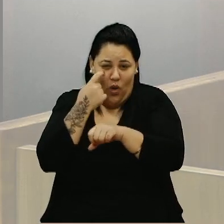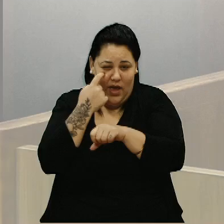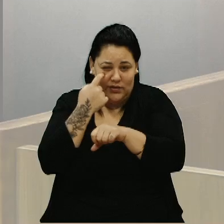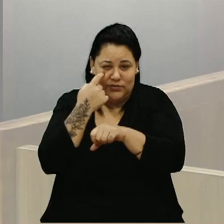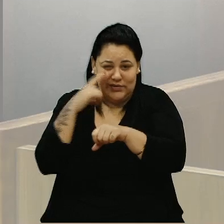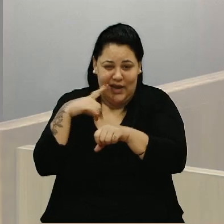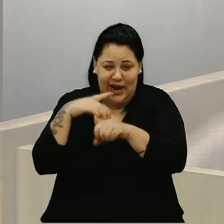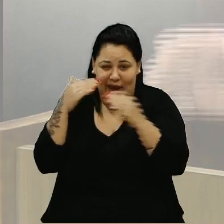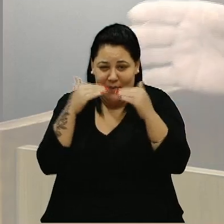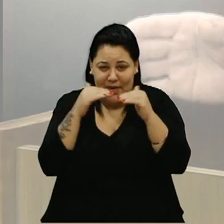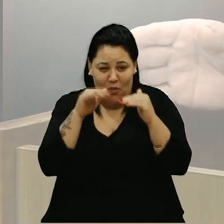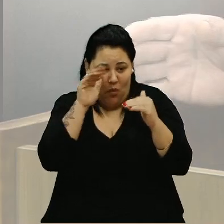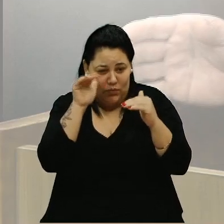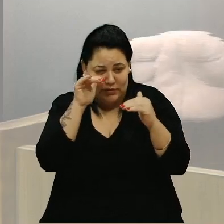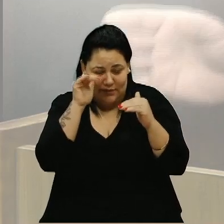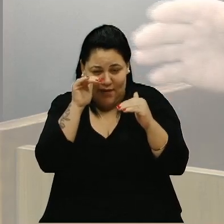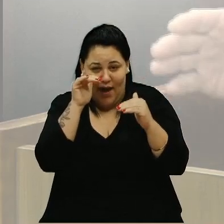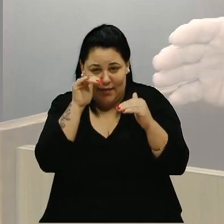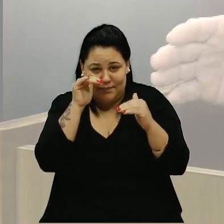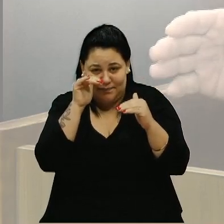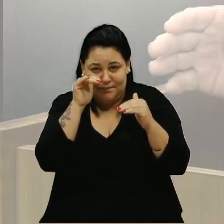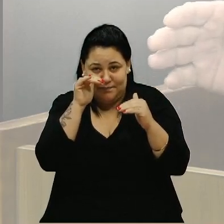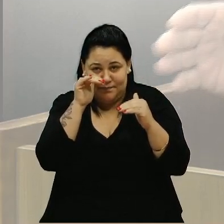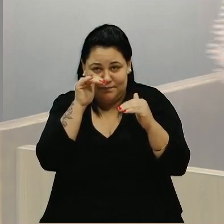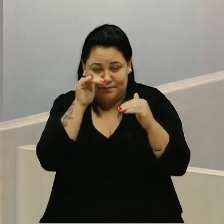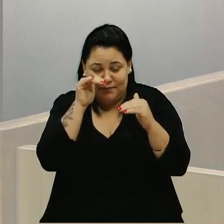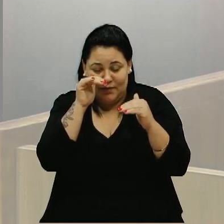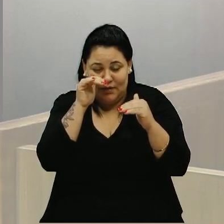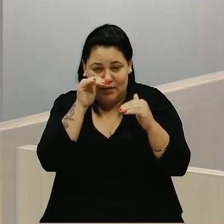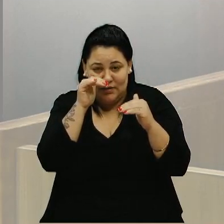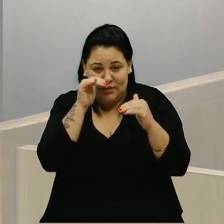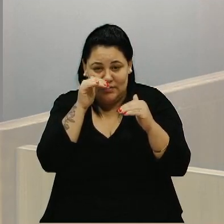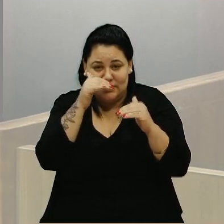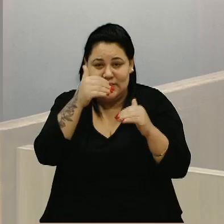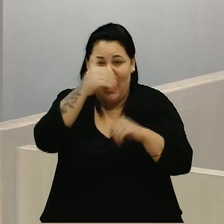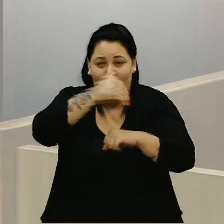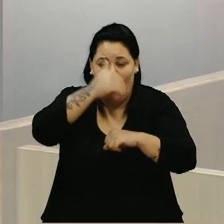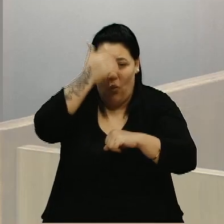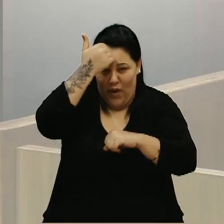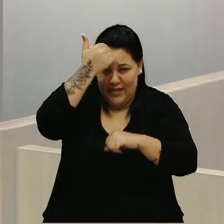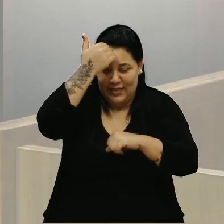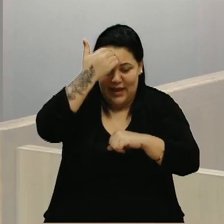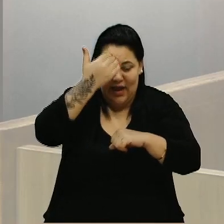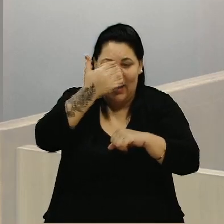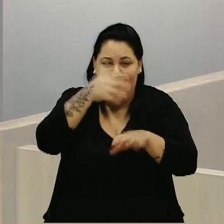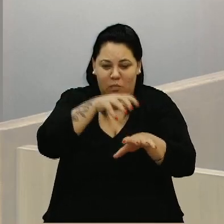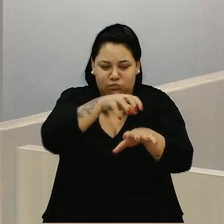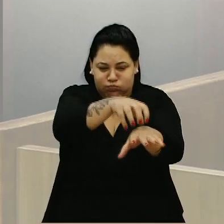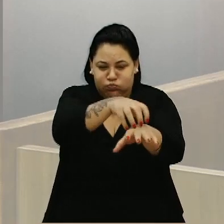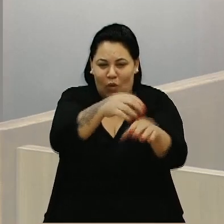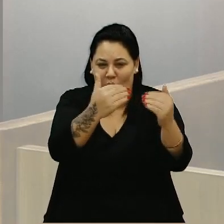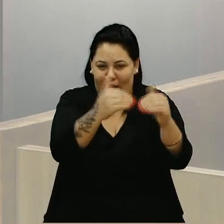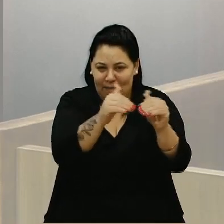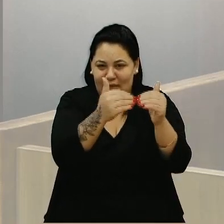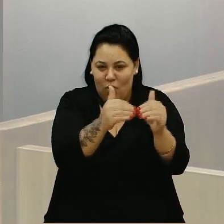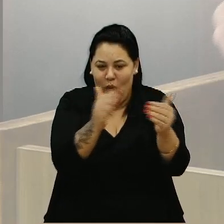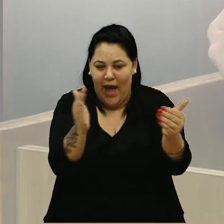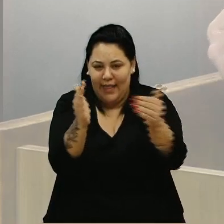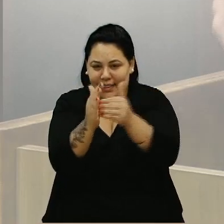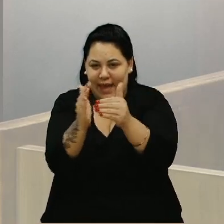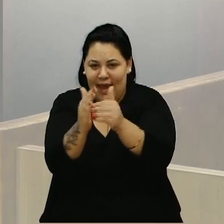via para chegar a Gramado e Canela. Então a reunião